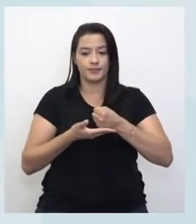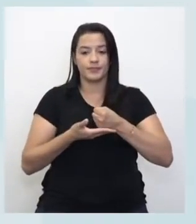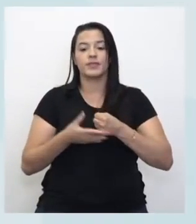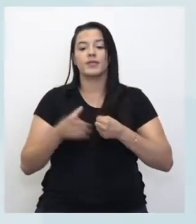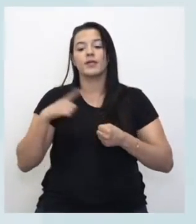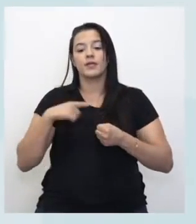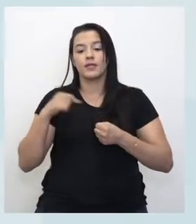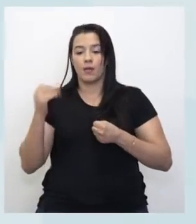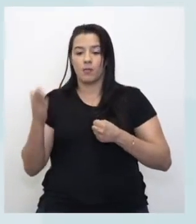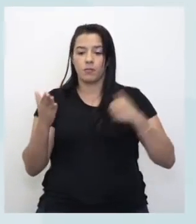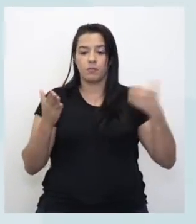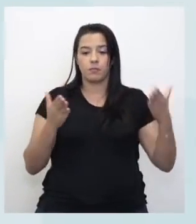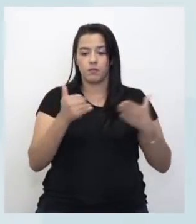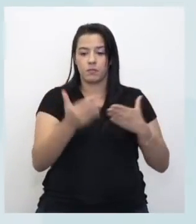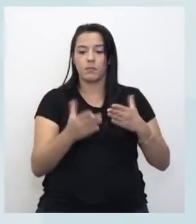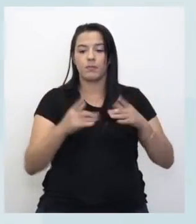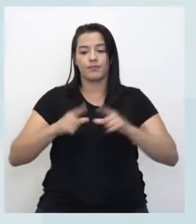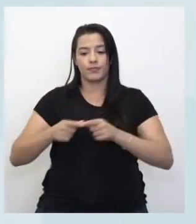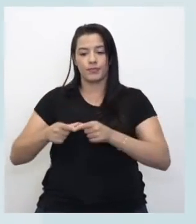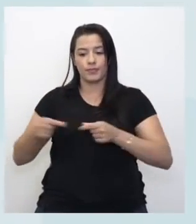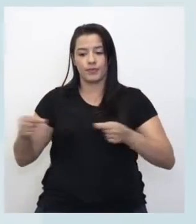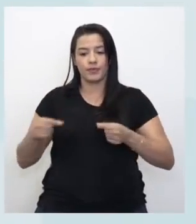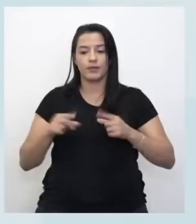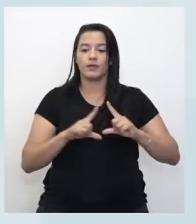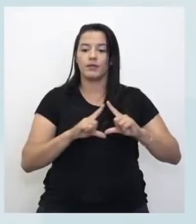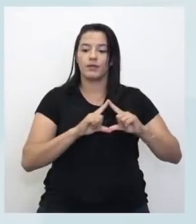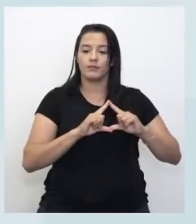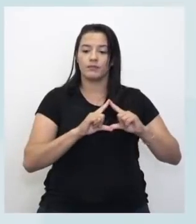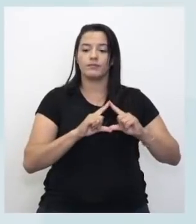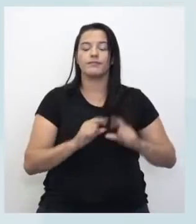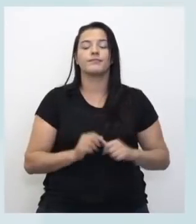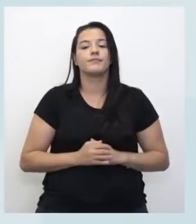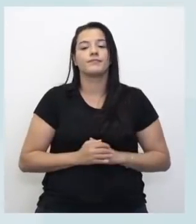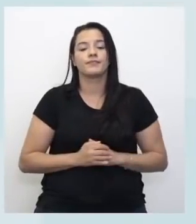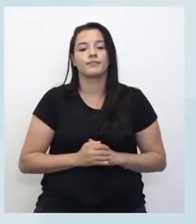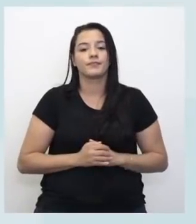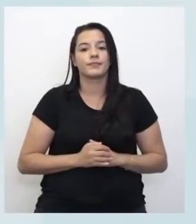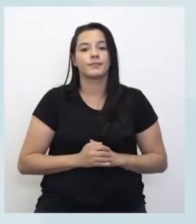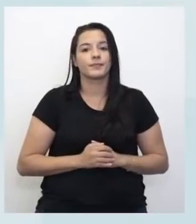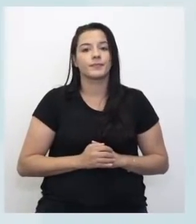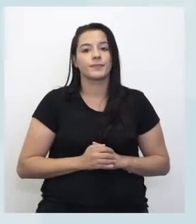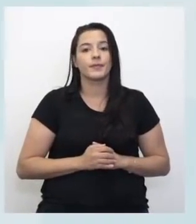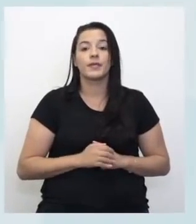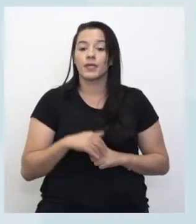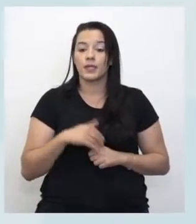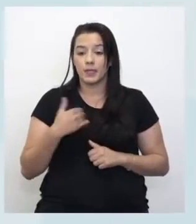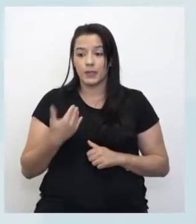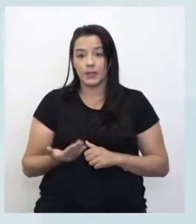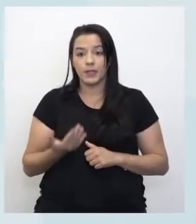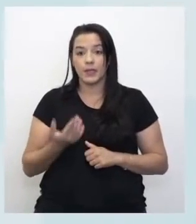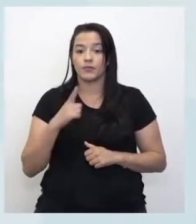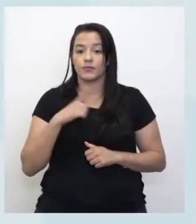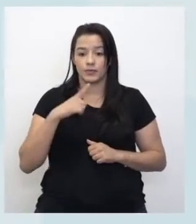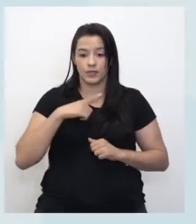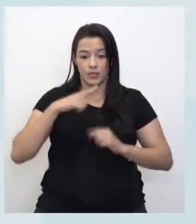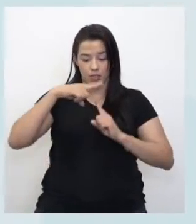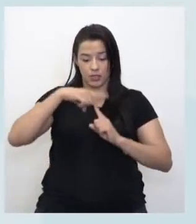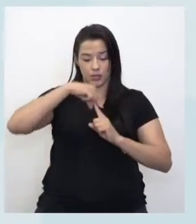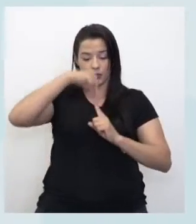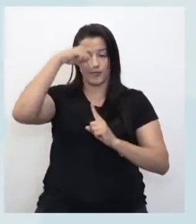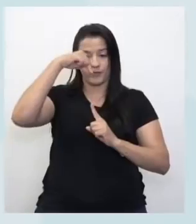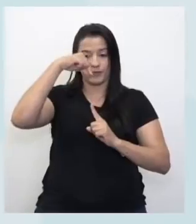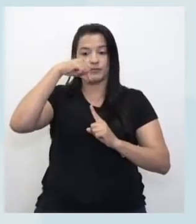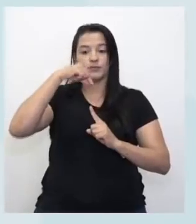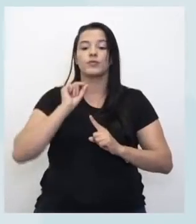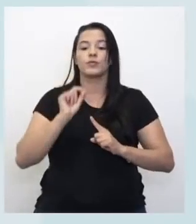e as faces laterais triangulares. Bom, o vértice, nós temos este pontinho